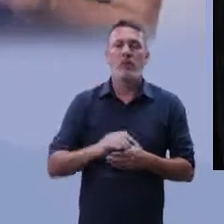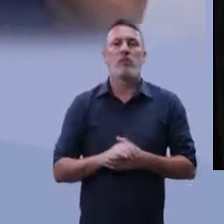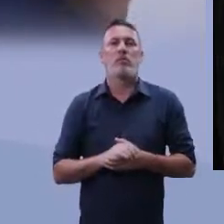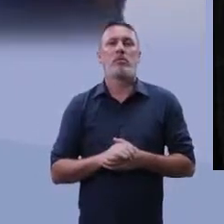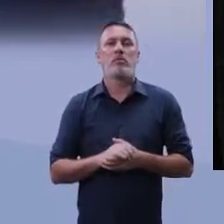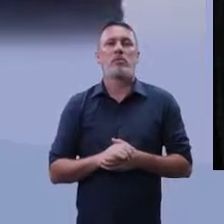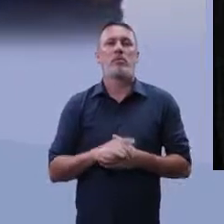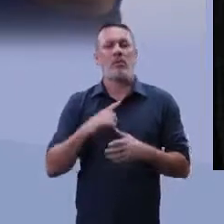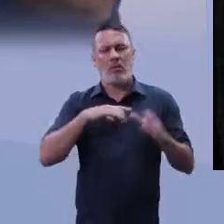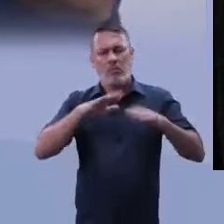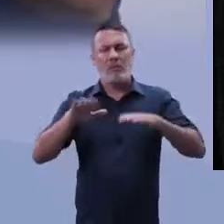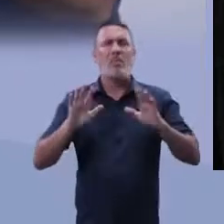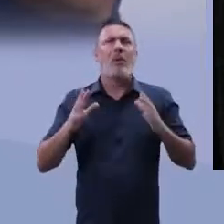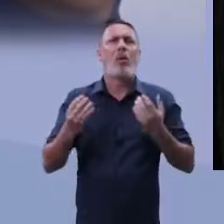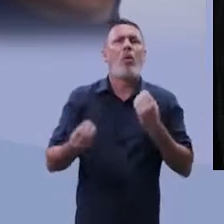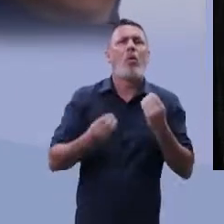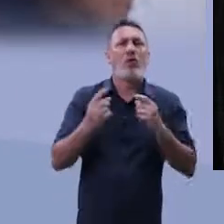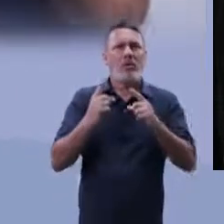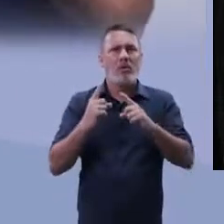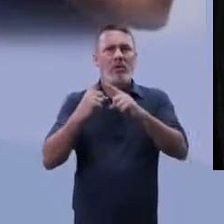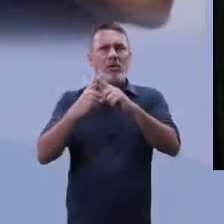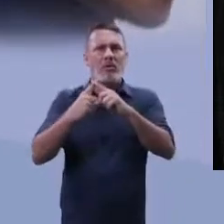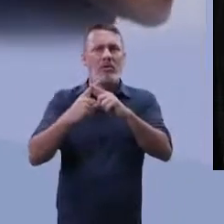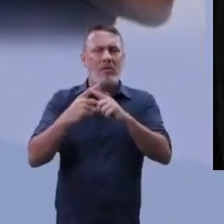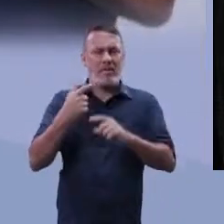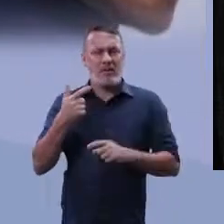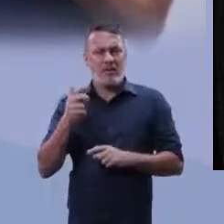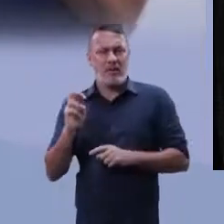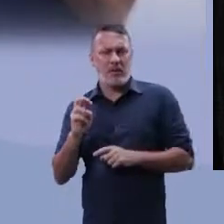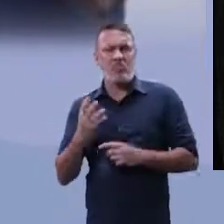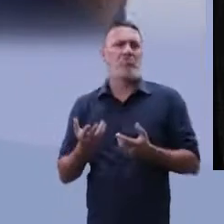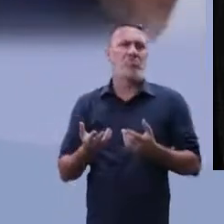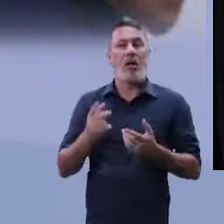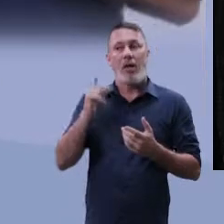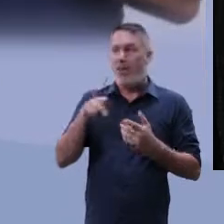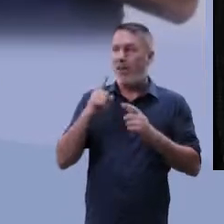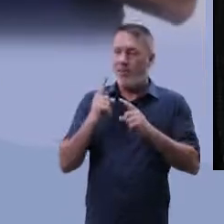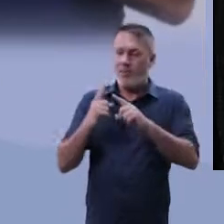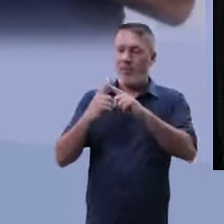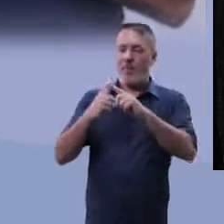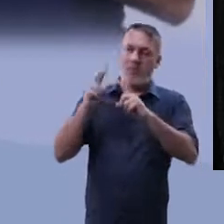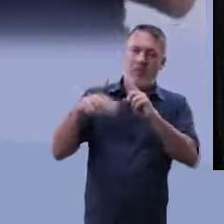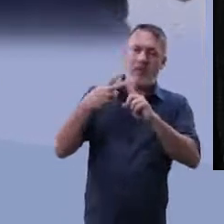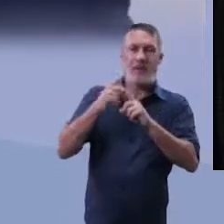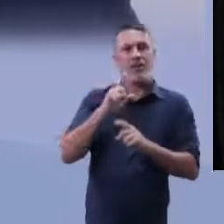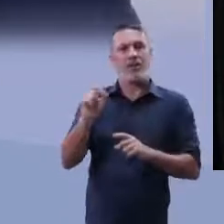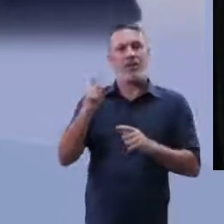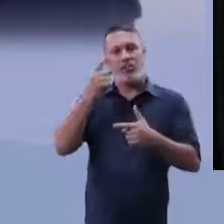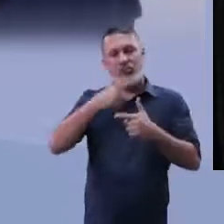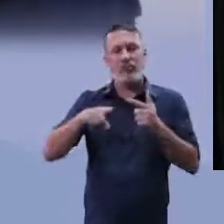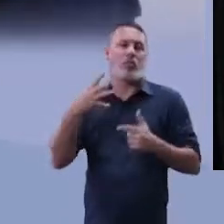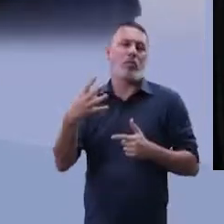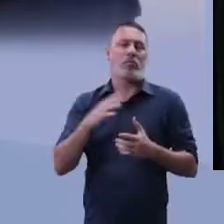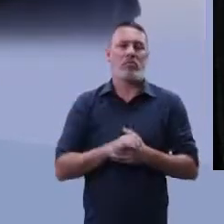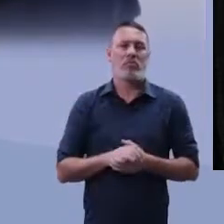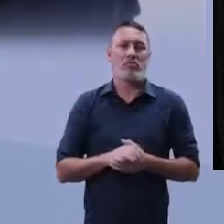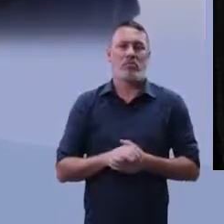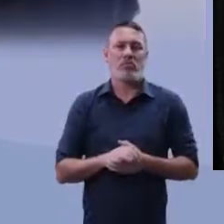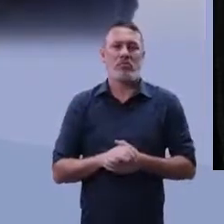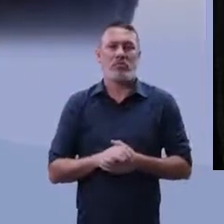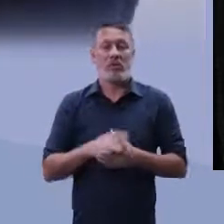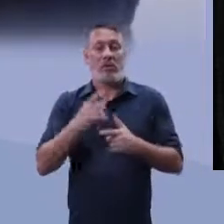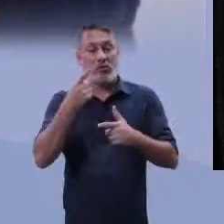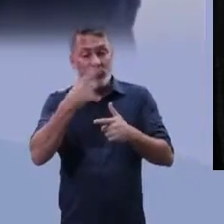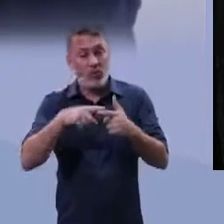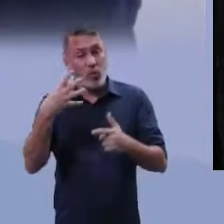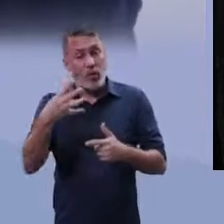com o 2.500. O que é fazer uma multiplicação por 25? É multiplicar por 100 e dividir